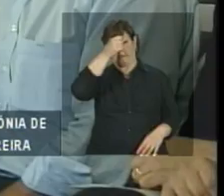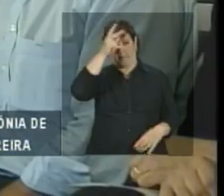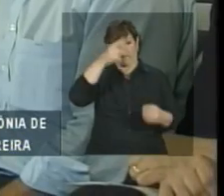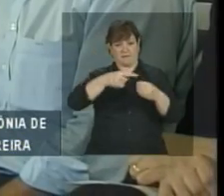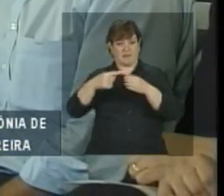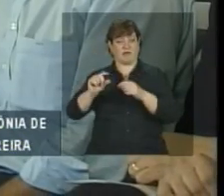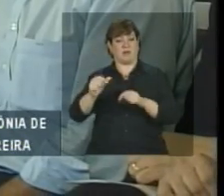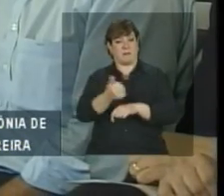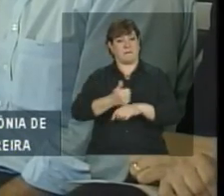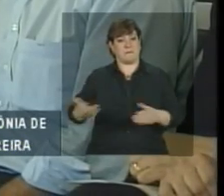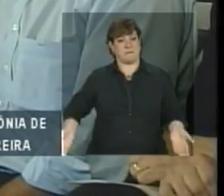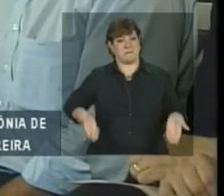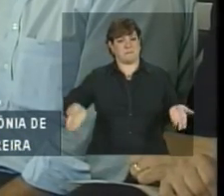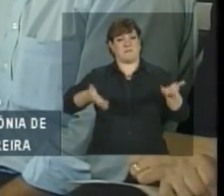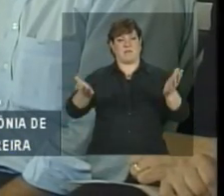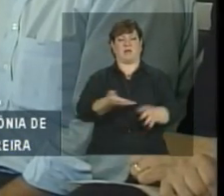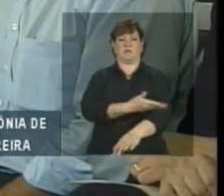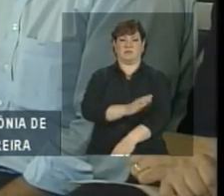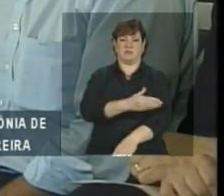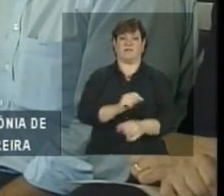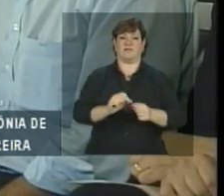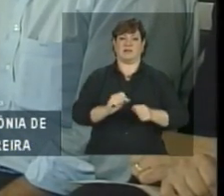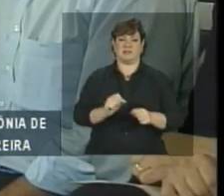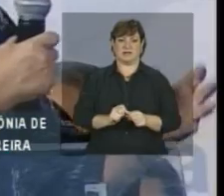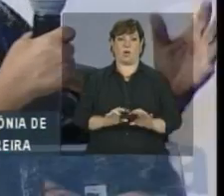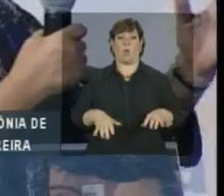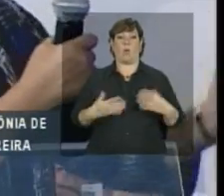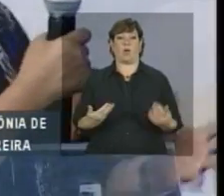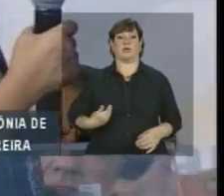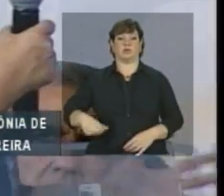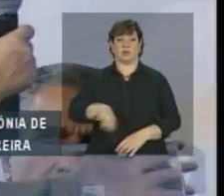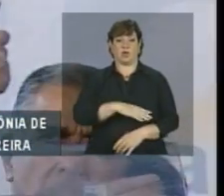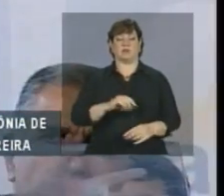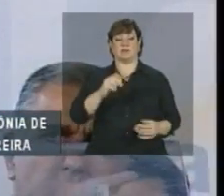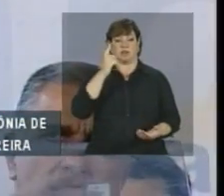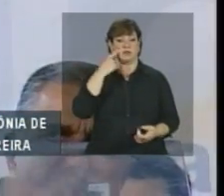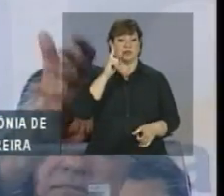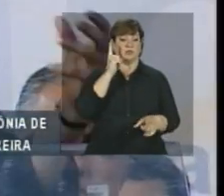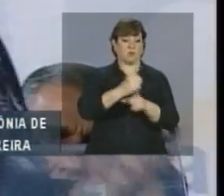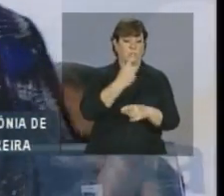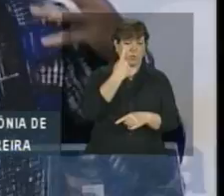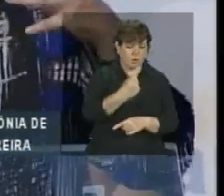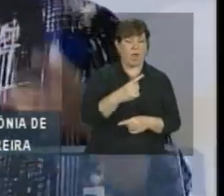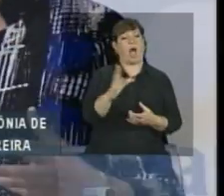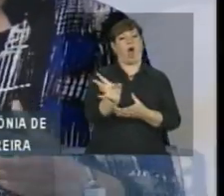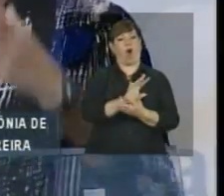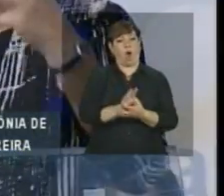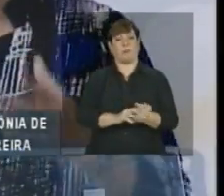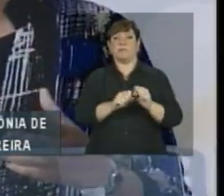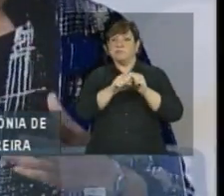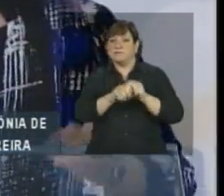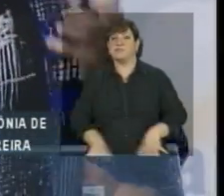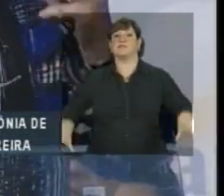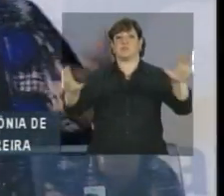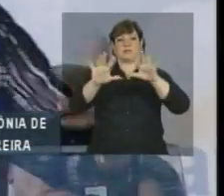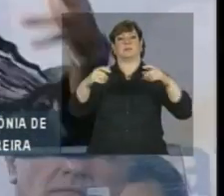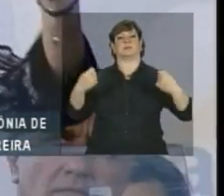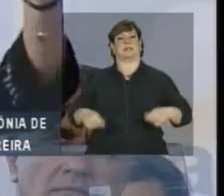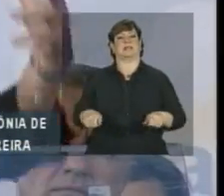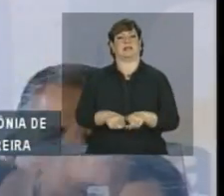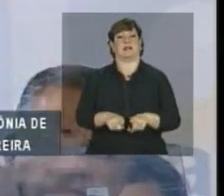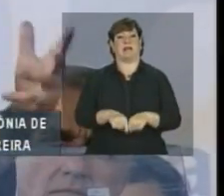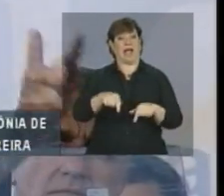as melhores práticas quando nós descobrimos uma. Aqui nós estamos diante de uma